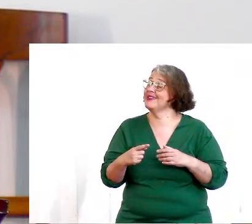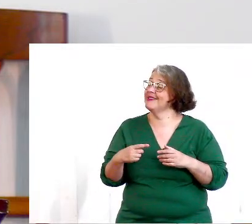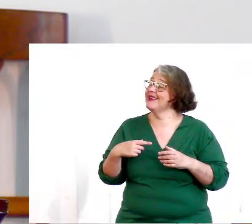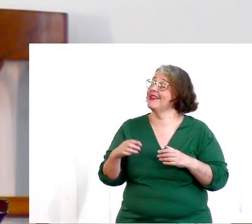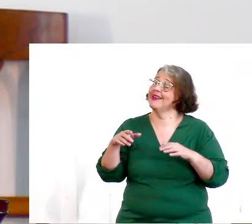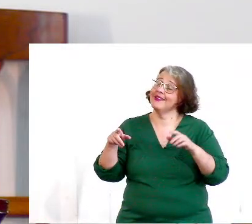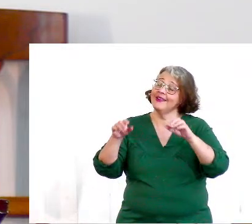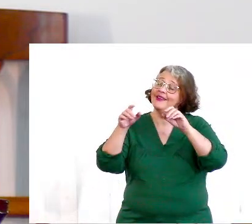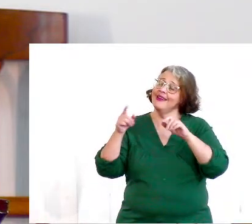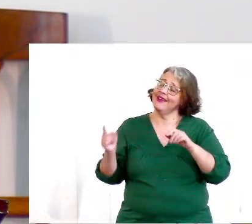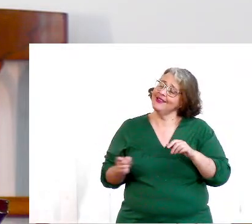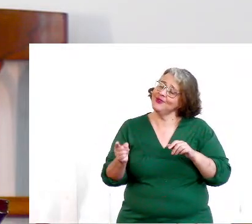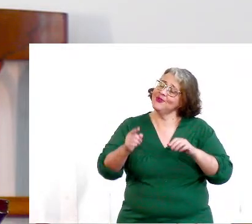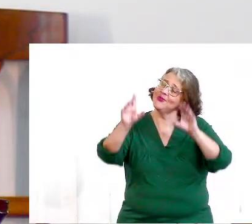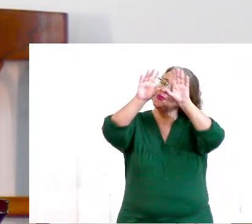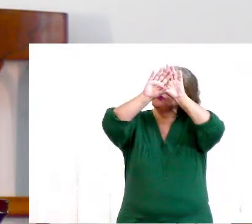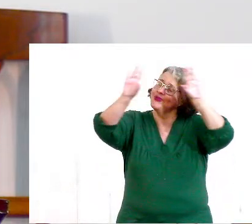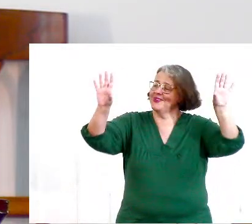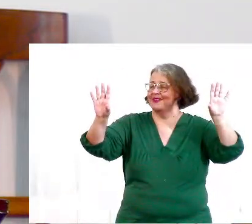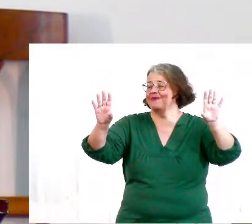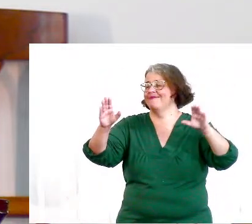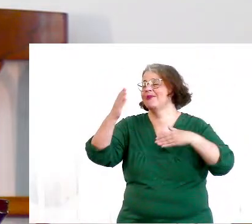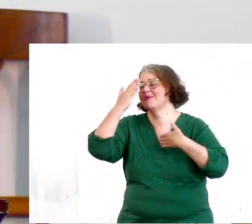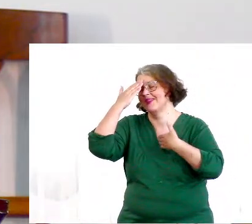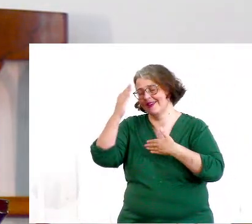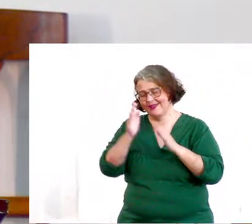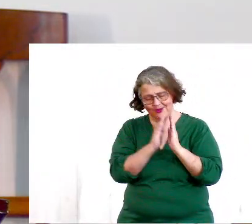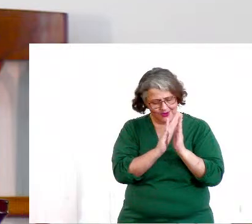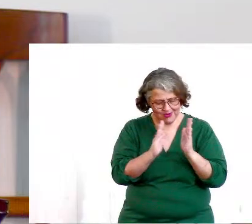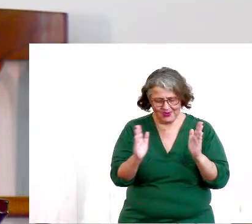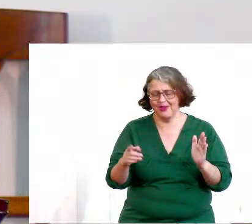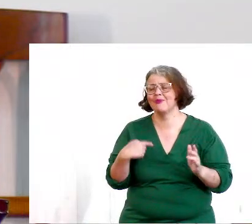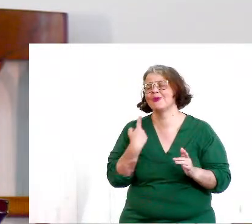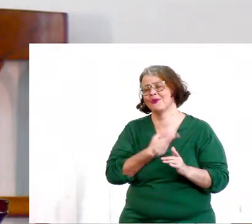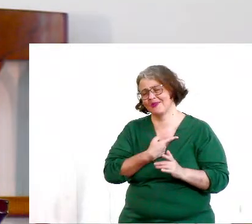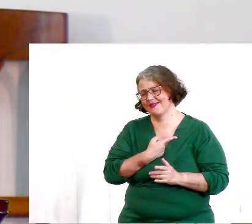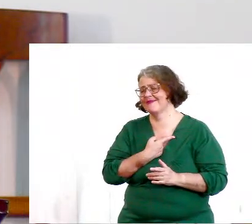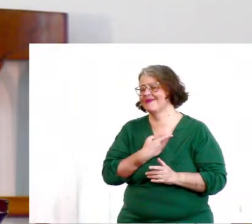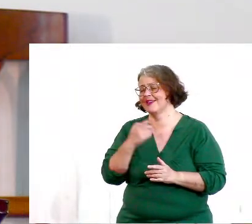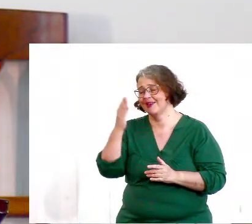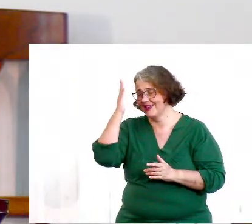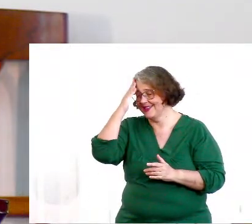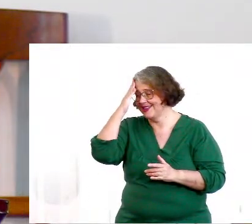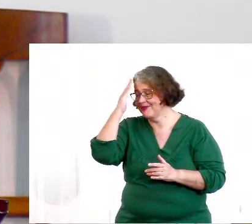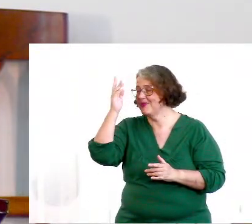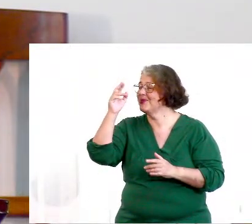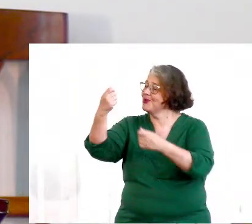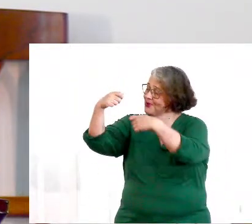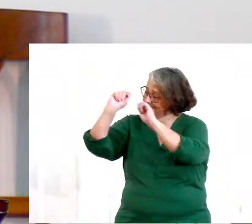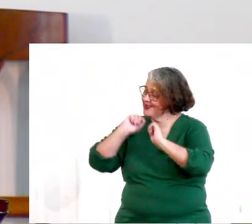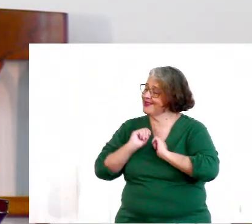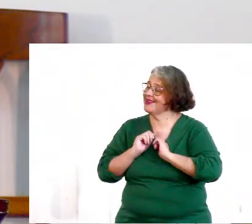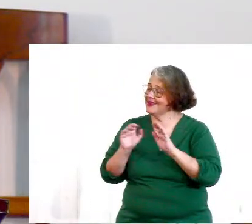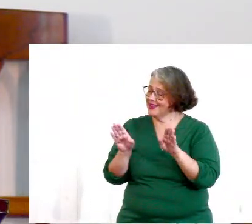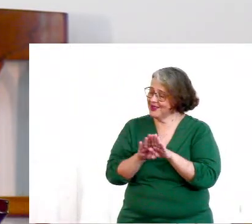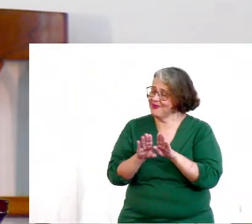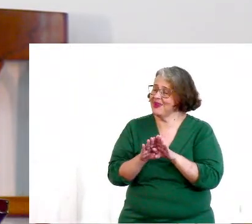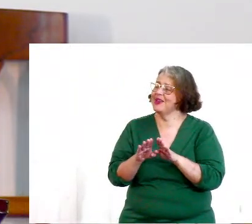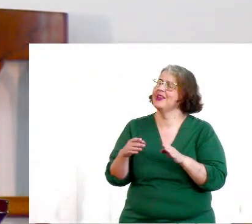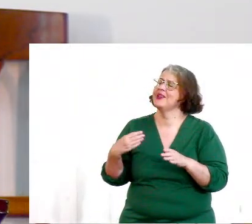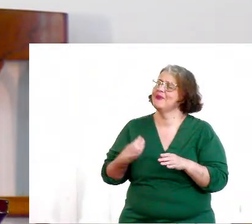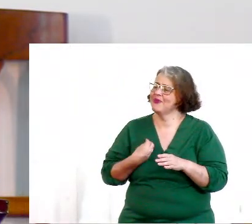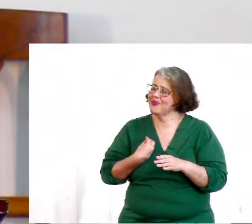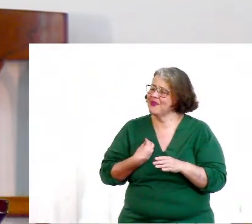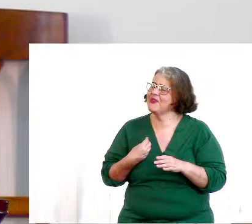Senhor. Obrigado pelo tempo que o Senhor nos dá, pela consciência que o Senhor nos dá, para que te adoremos em espírito e em verdade, de